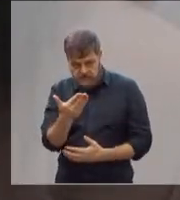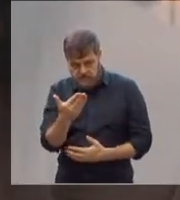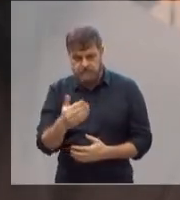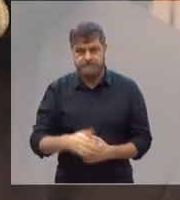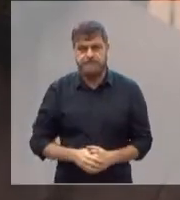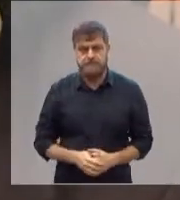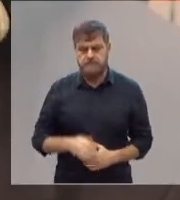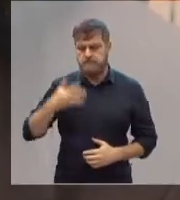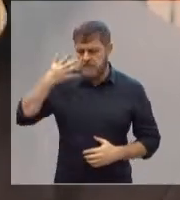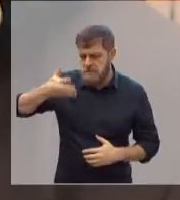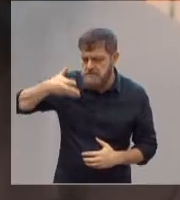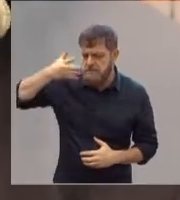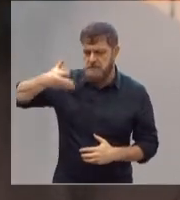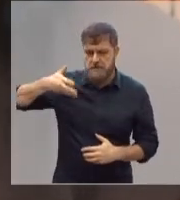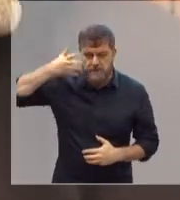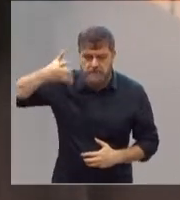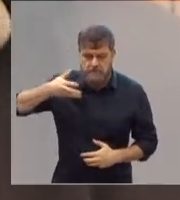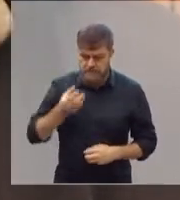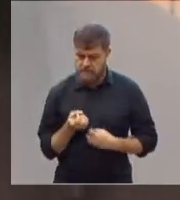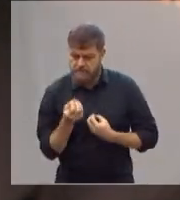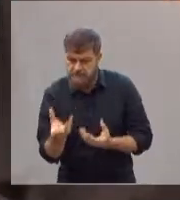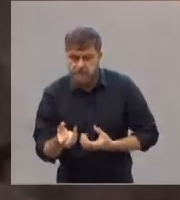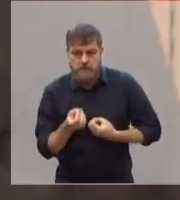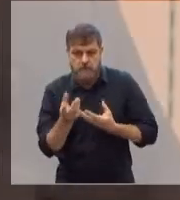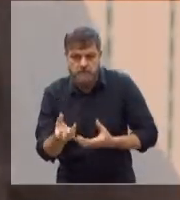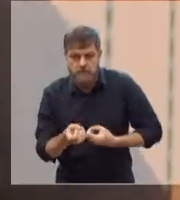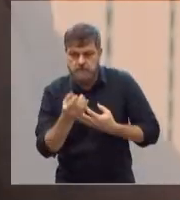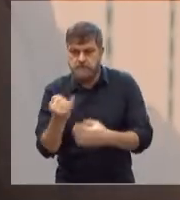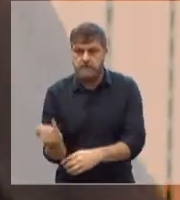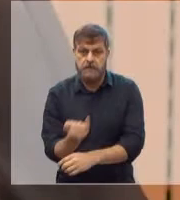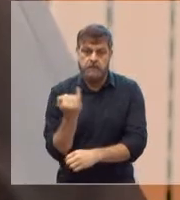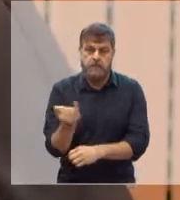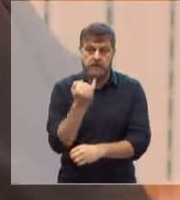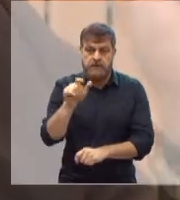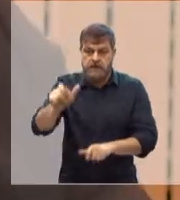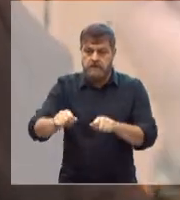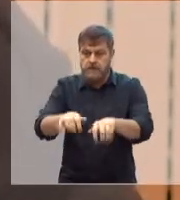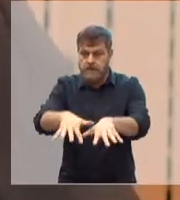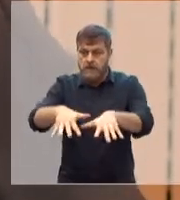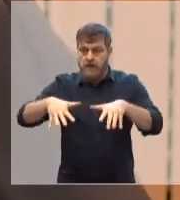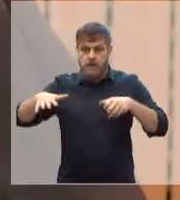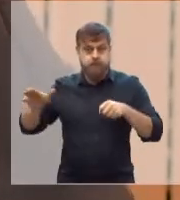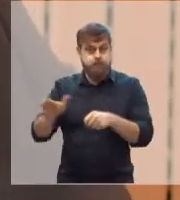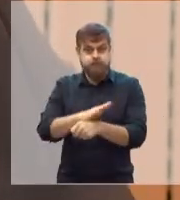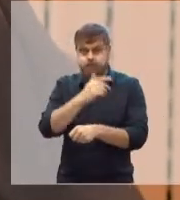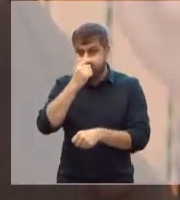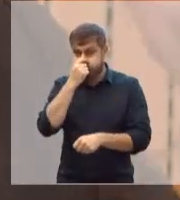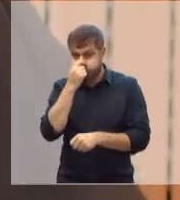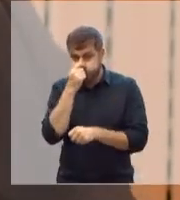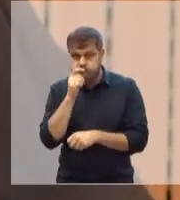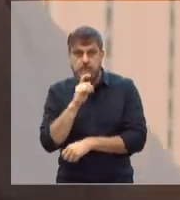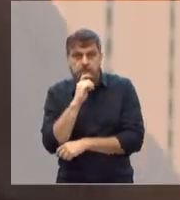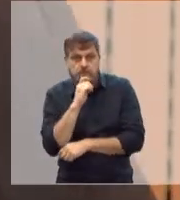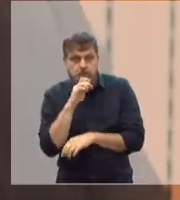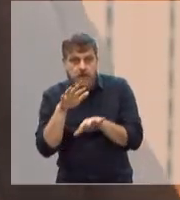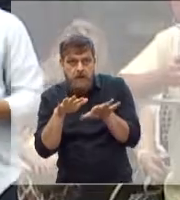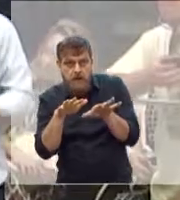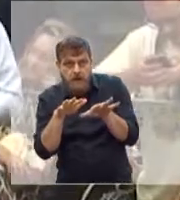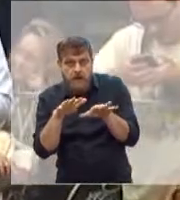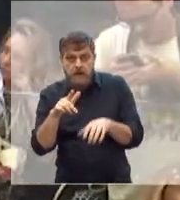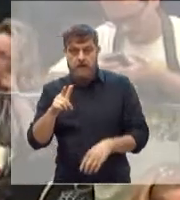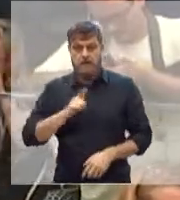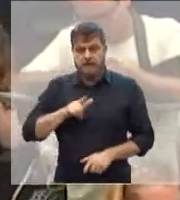Damares. Ela veio trazer algumas informações importantes e muita gente vieram para realmente